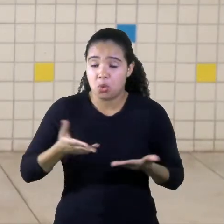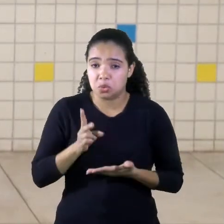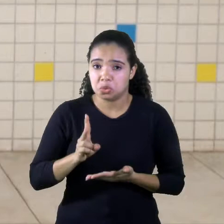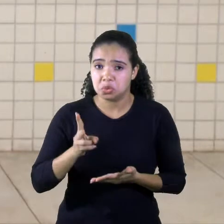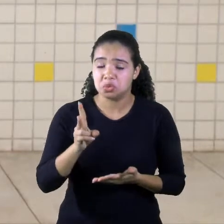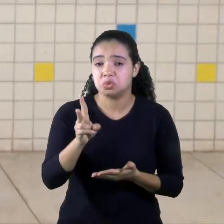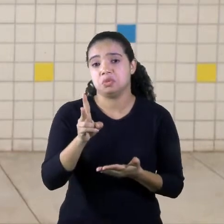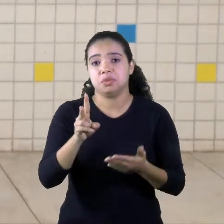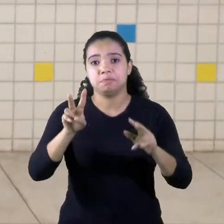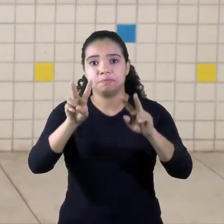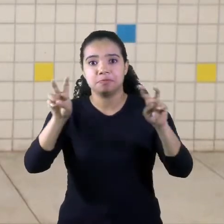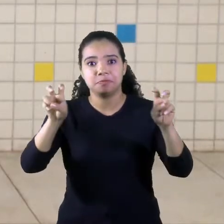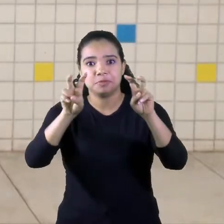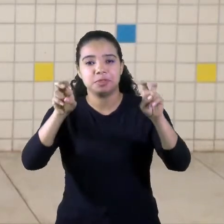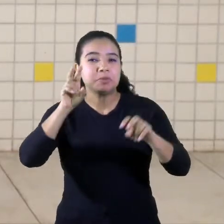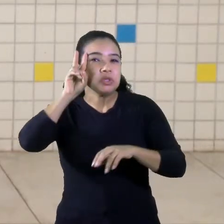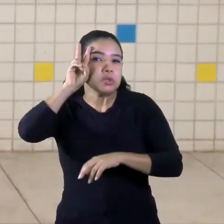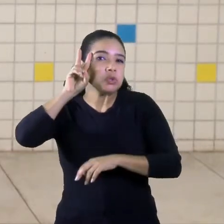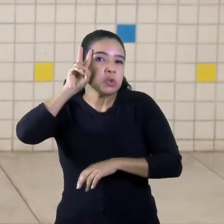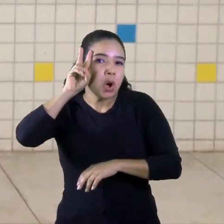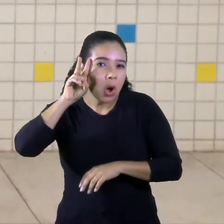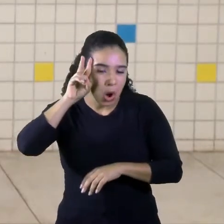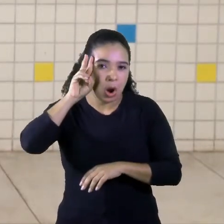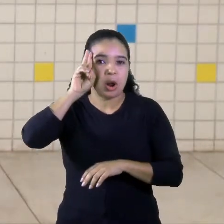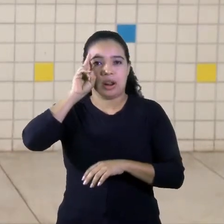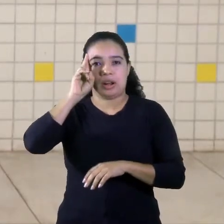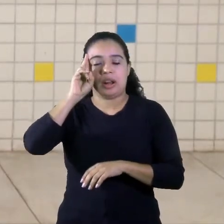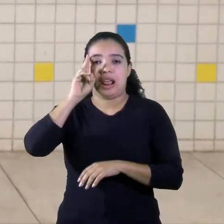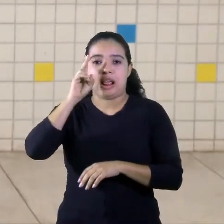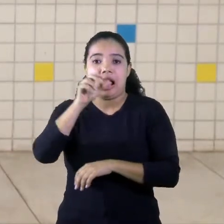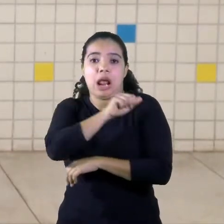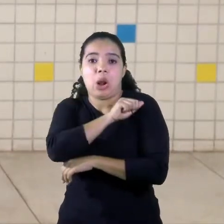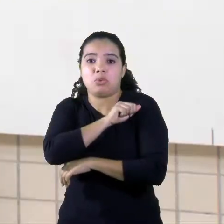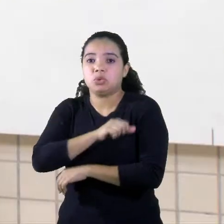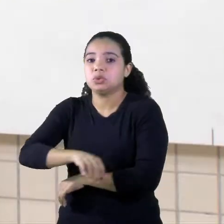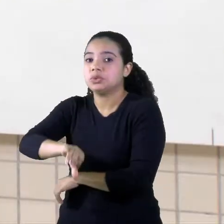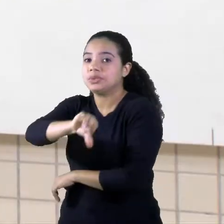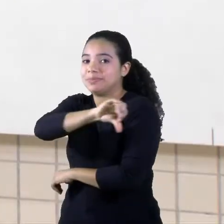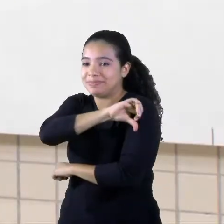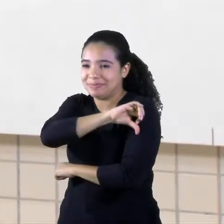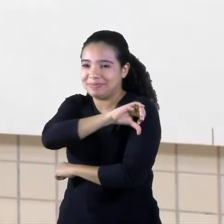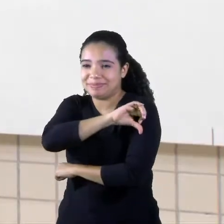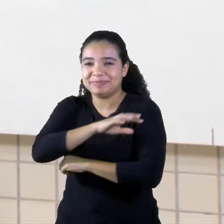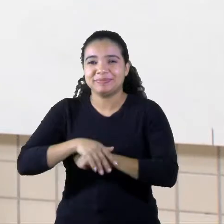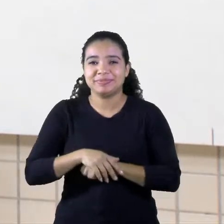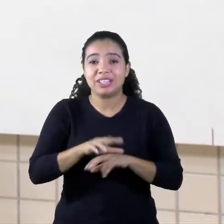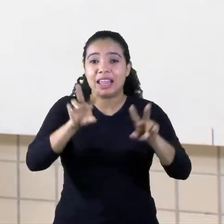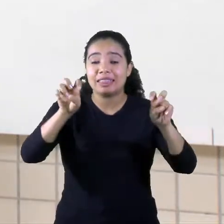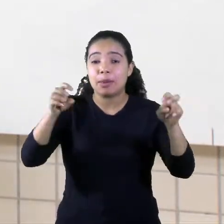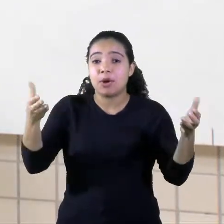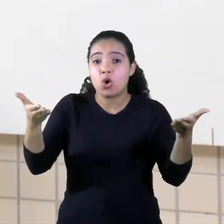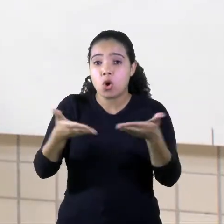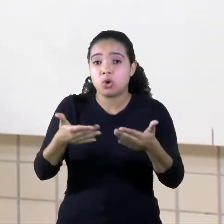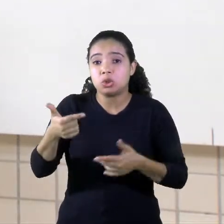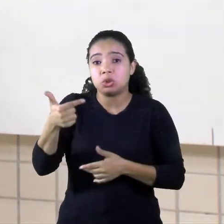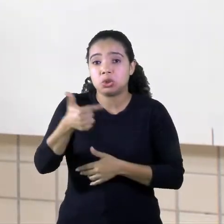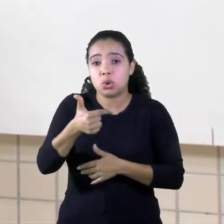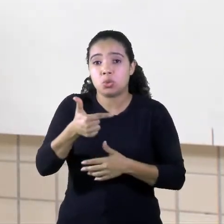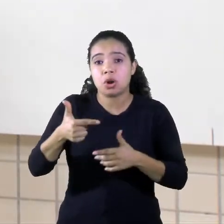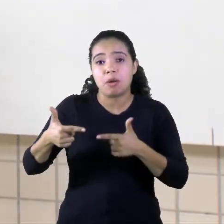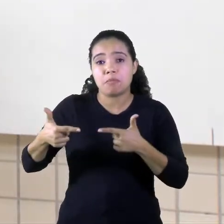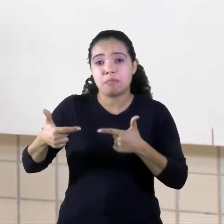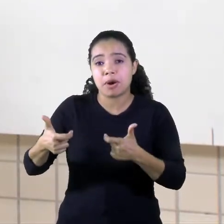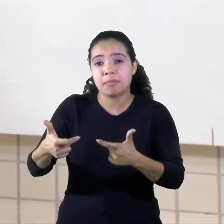continuar falando sobre história para o pessoal do 9º ano. O nosso tema de hoje é Segunda